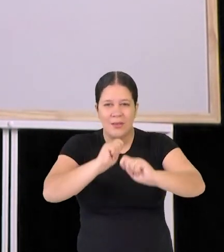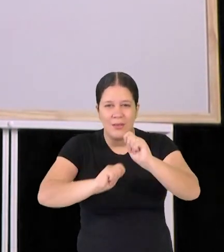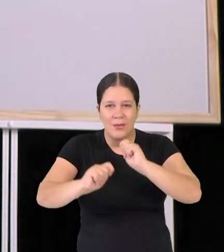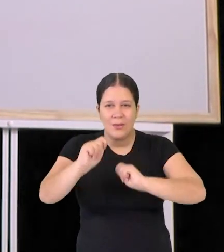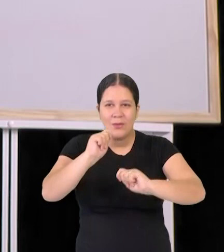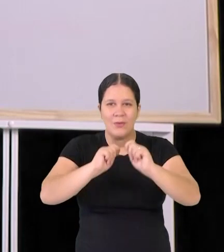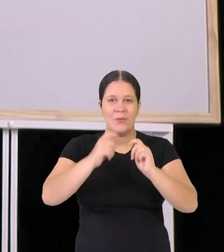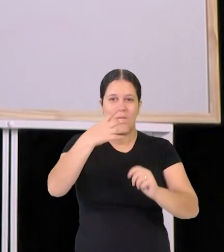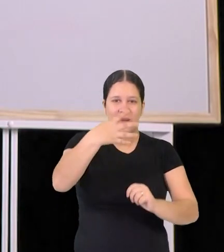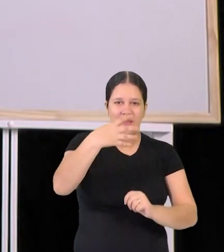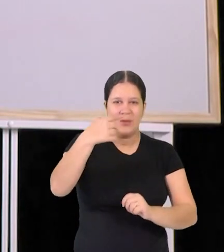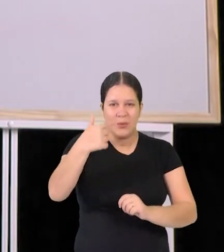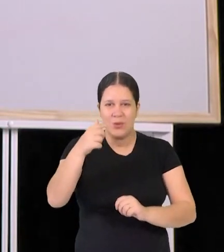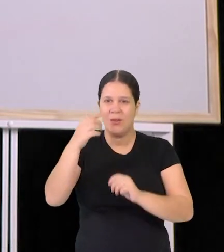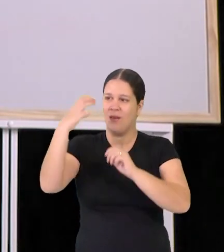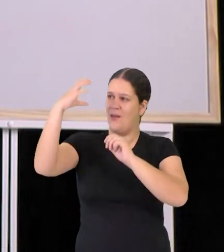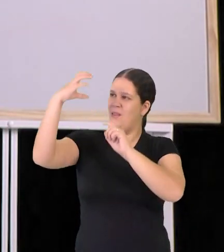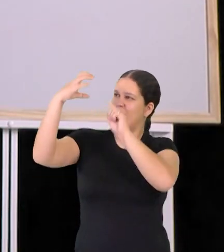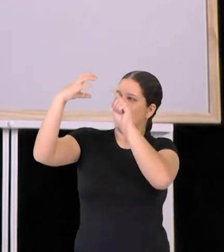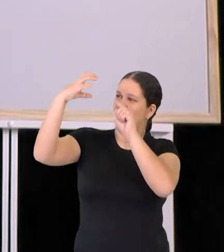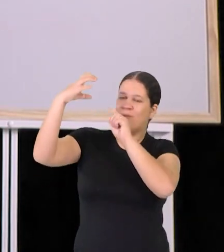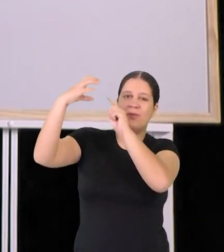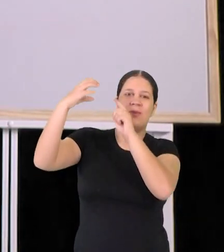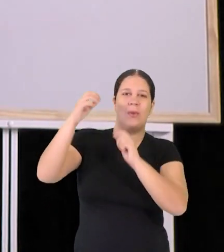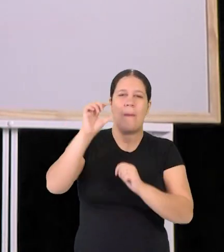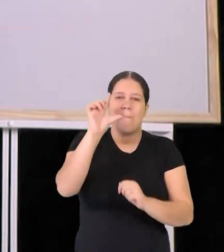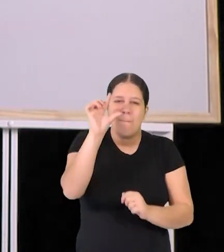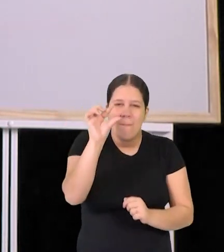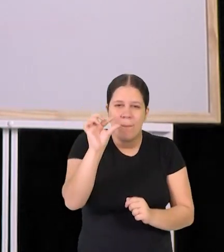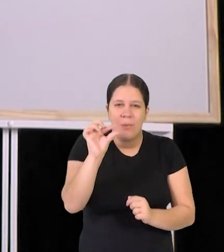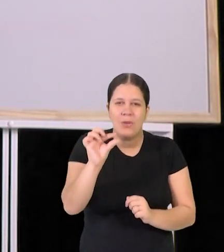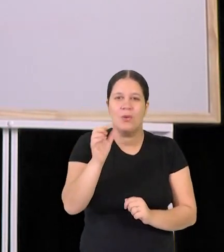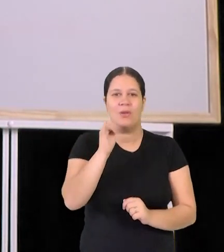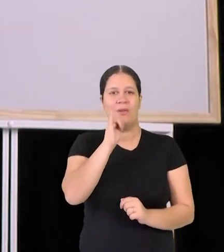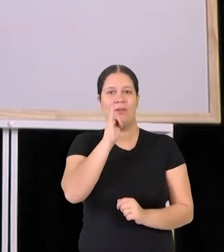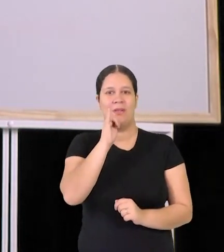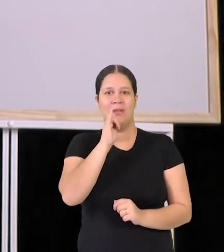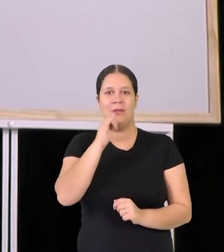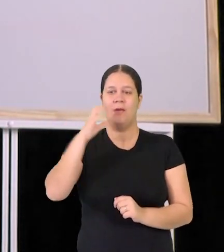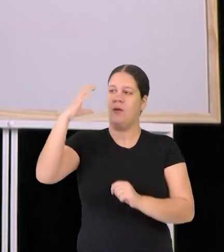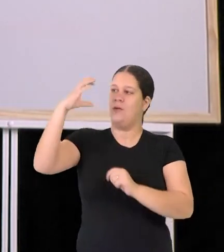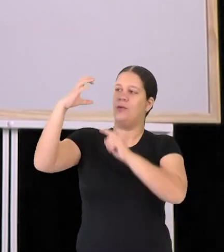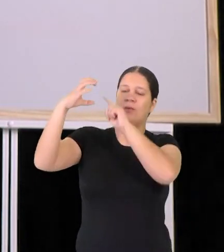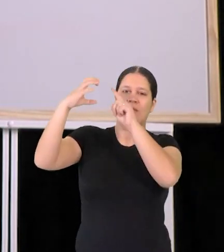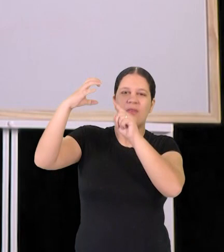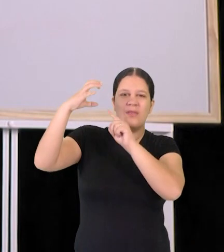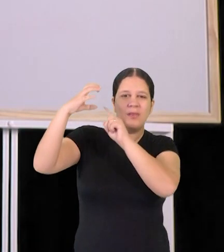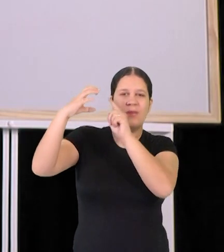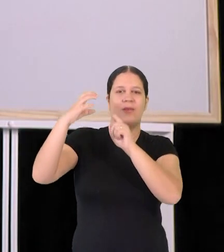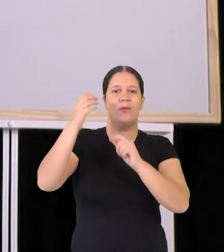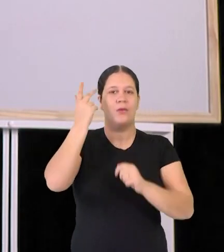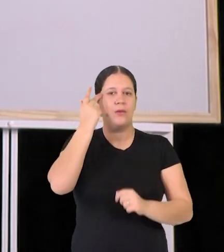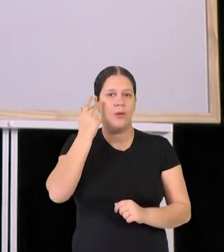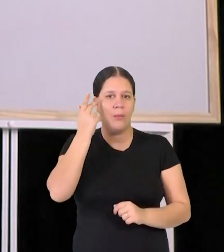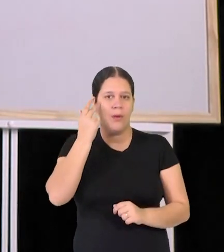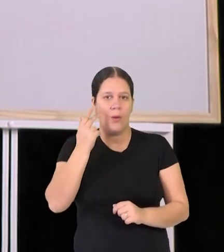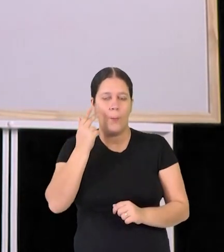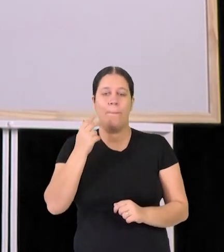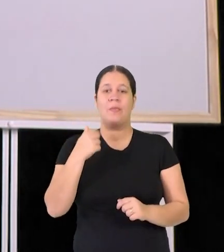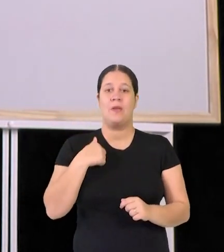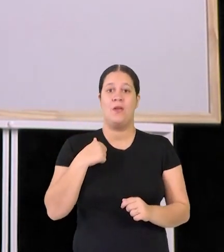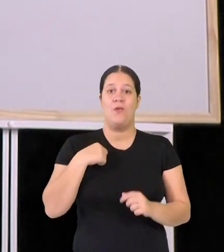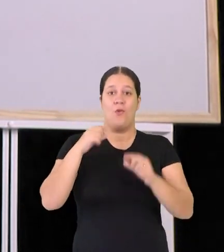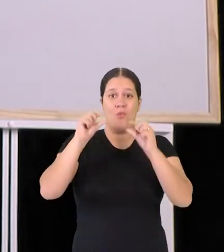está dizendo aqui, ó, a vazão dele é bem menor do que, por exemplo, do crivo normal que possui 72 furos. E quando eu